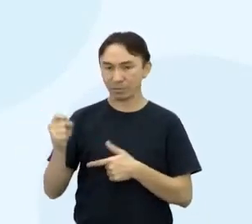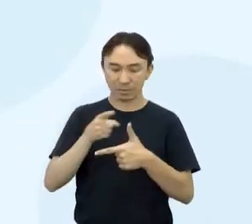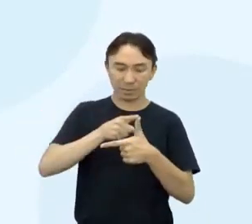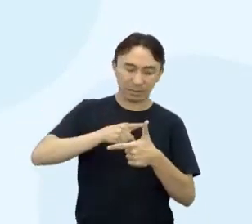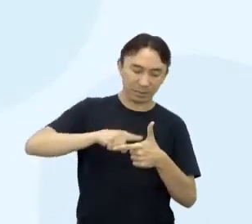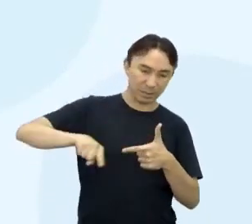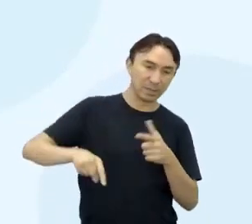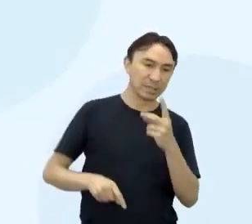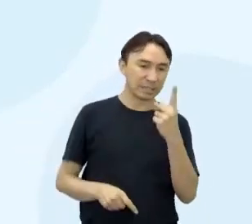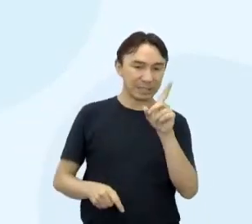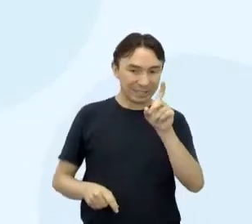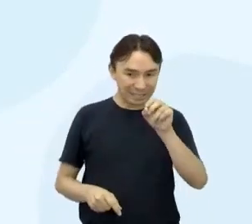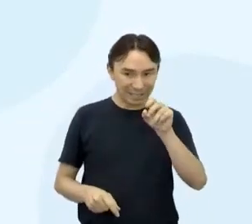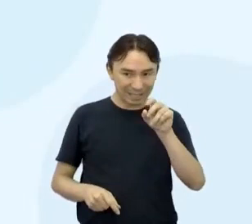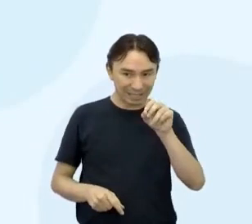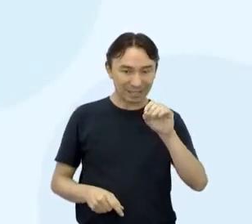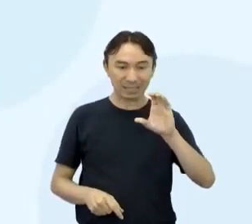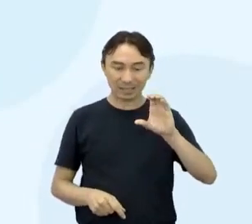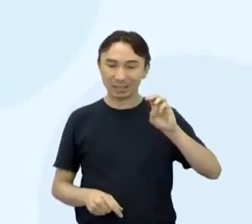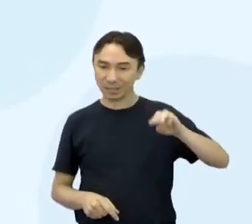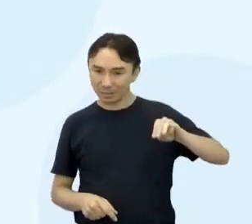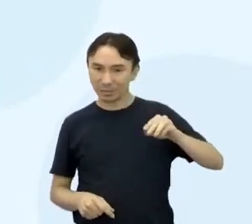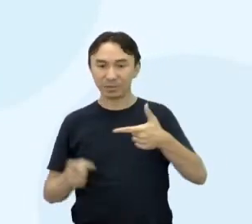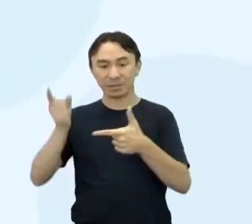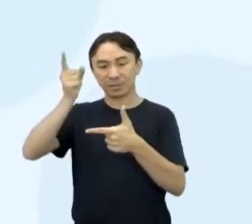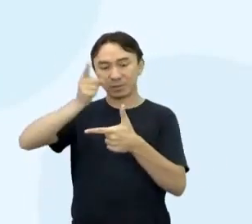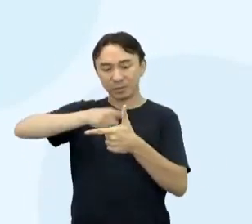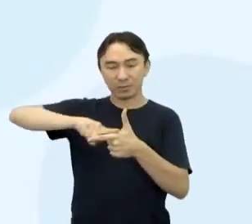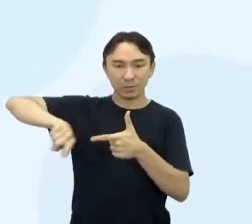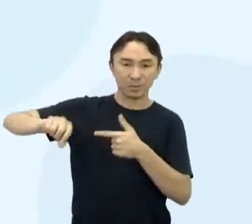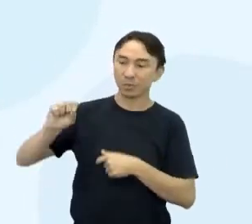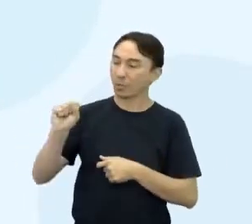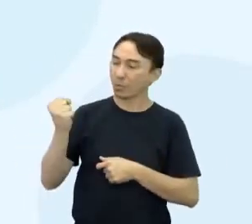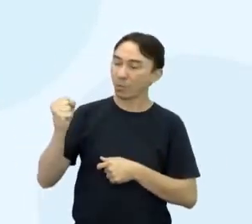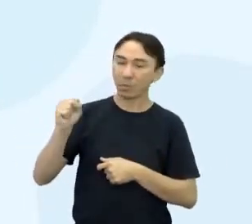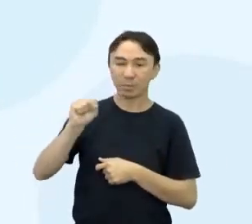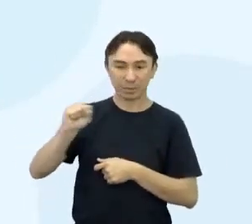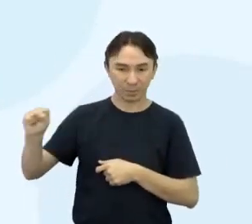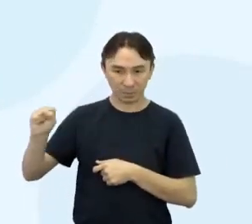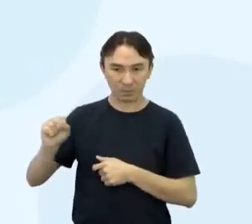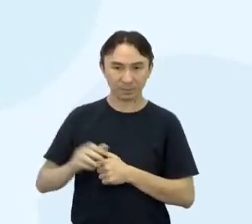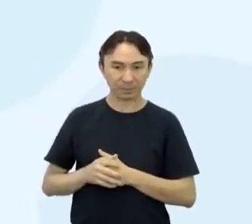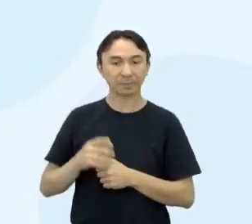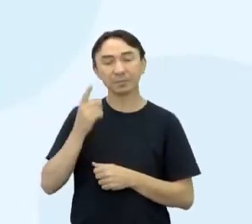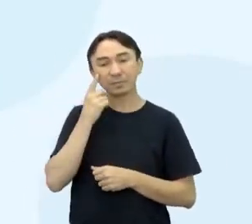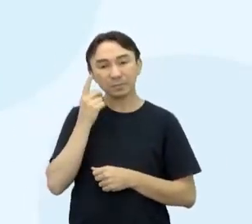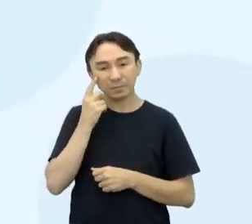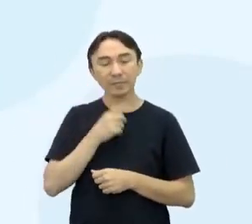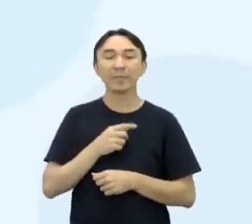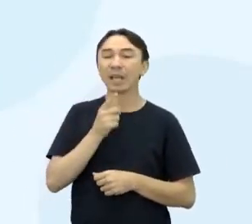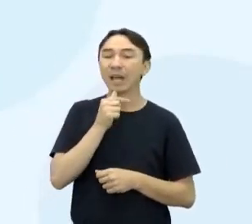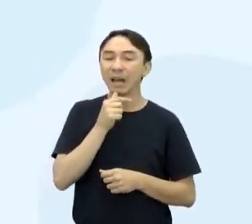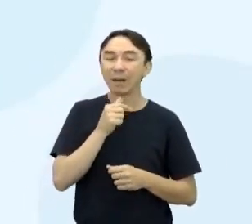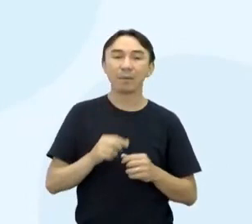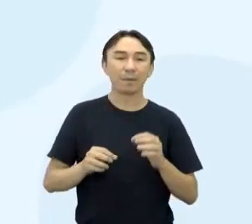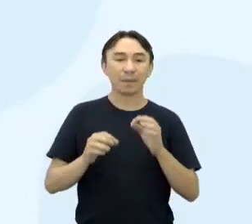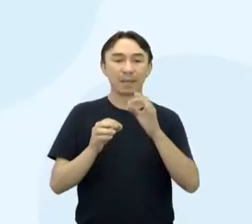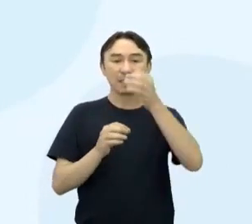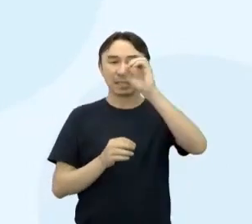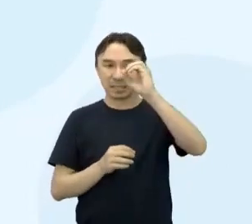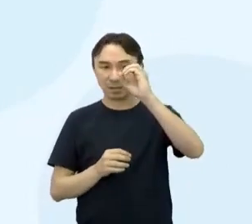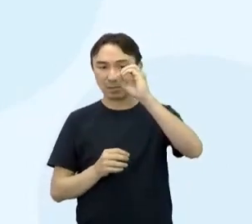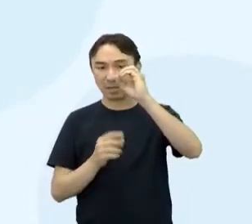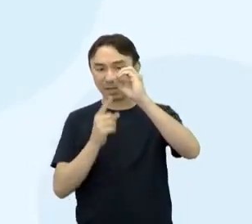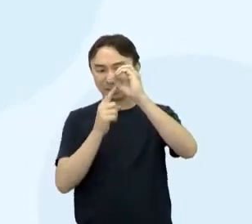tempo gasto aí para essa bolinha de água variar da posição inicial 0 até 10